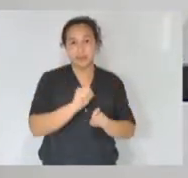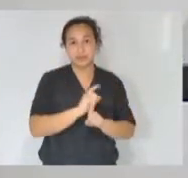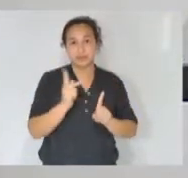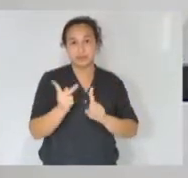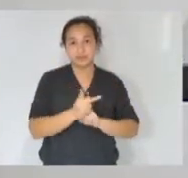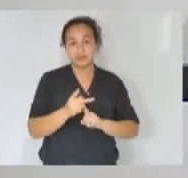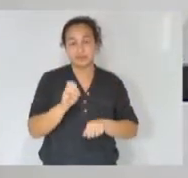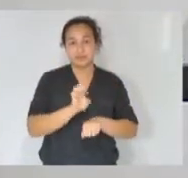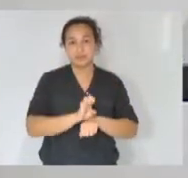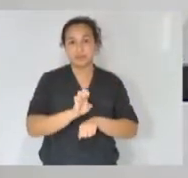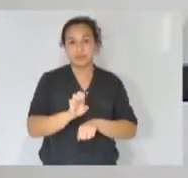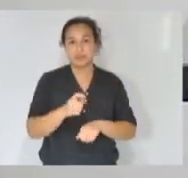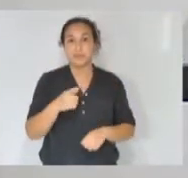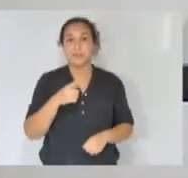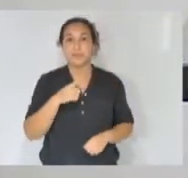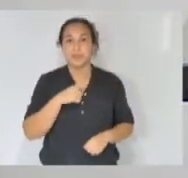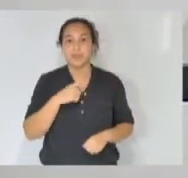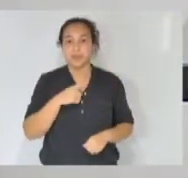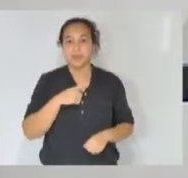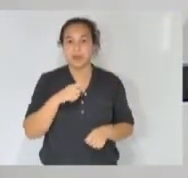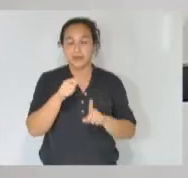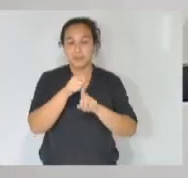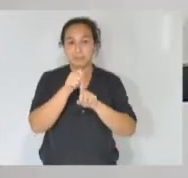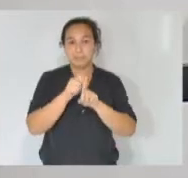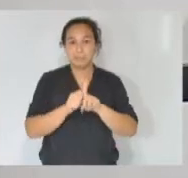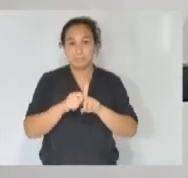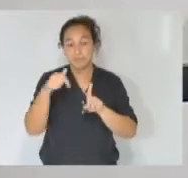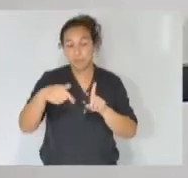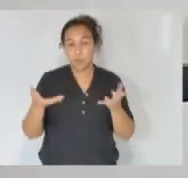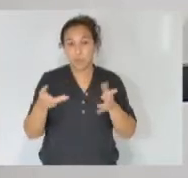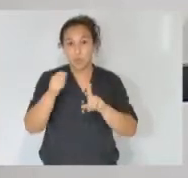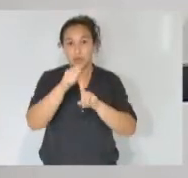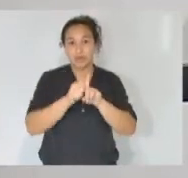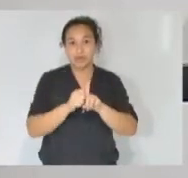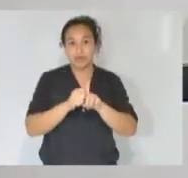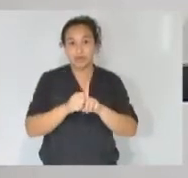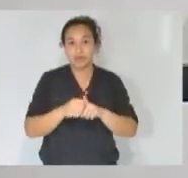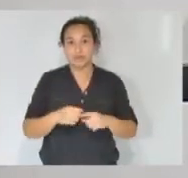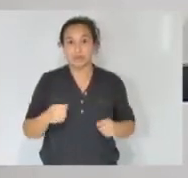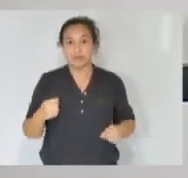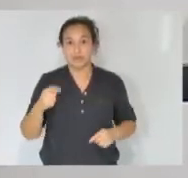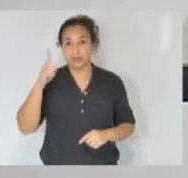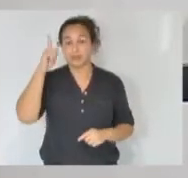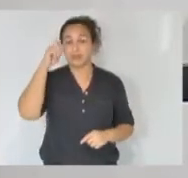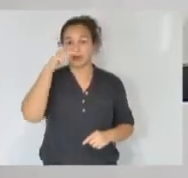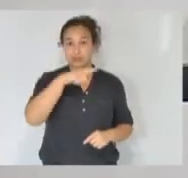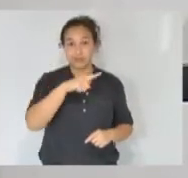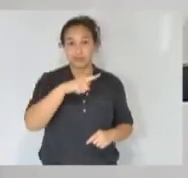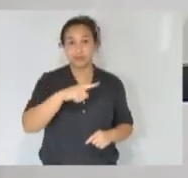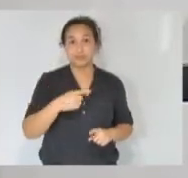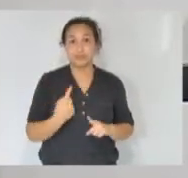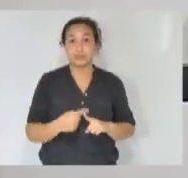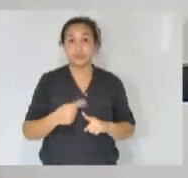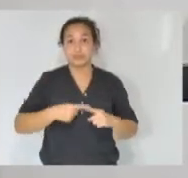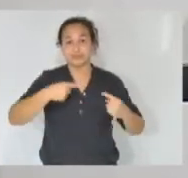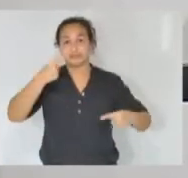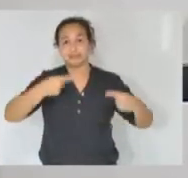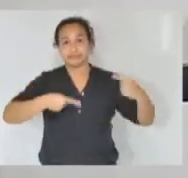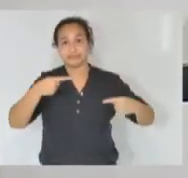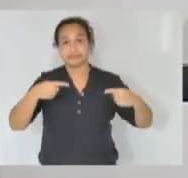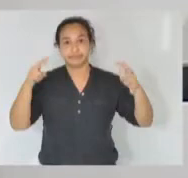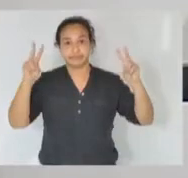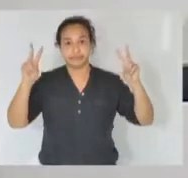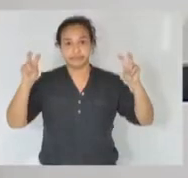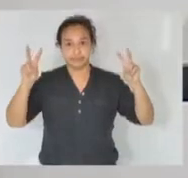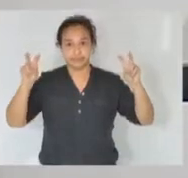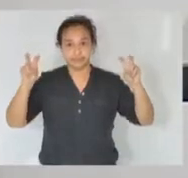E tem sido um mês desafiador e um período desafiador, porque debater esse assunto em